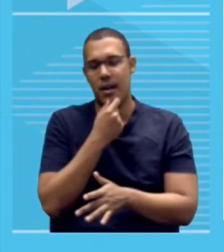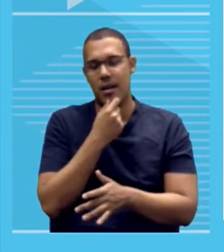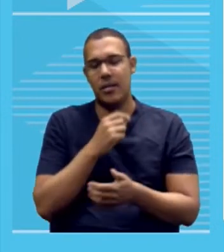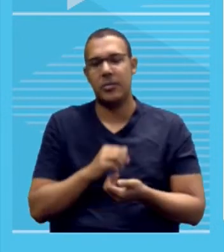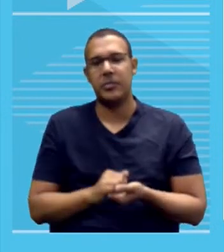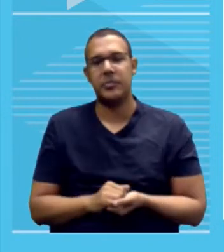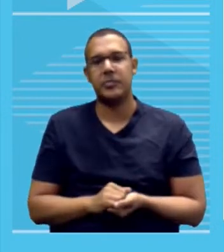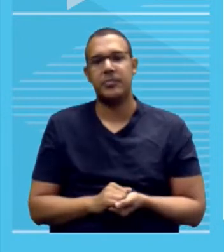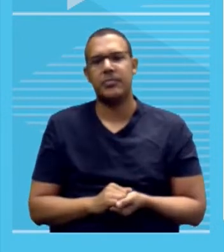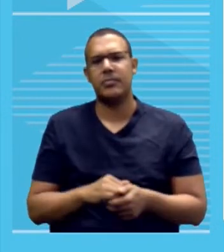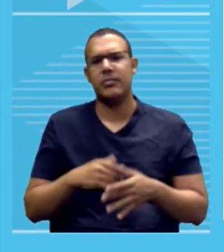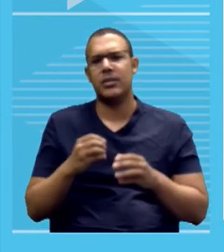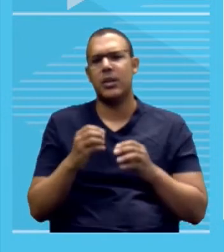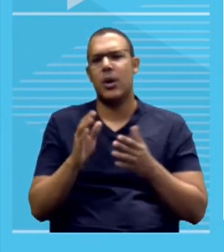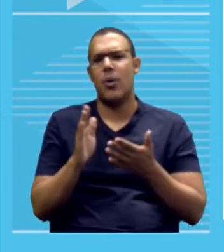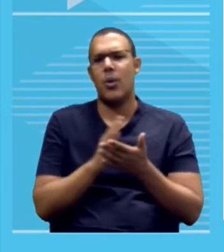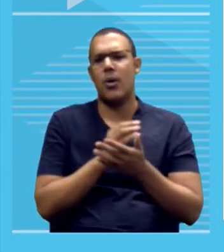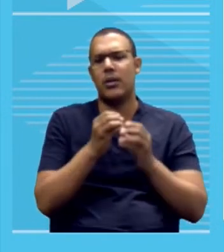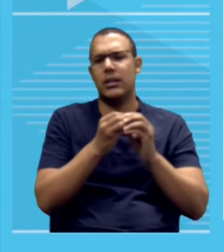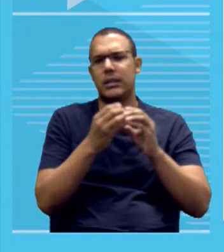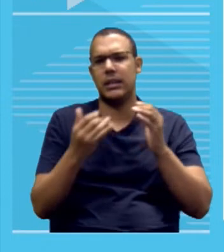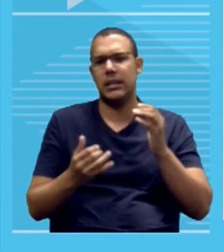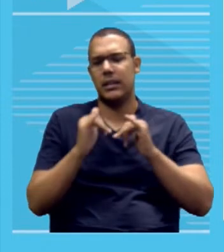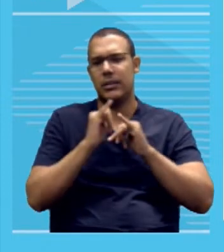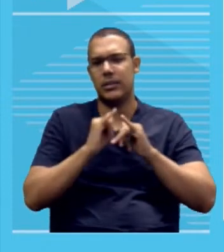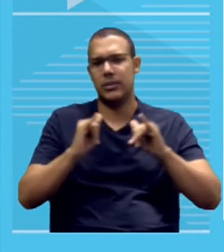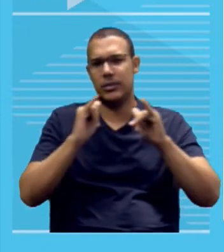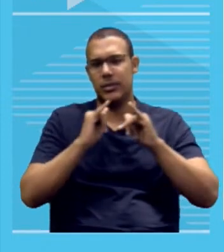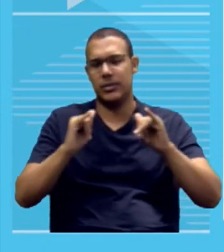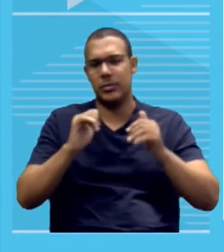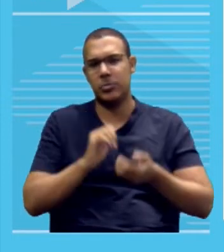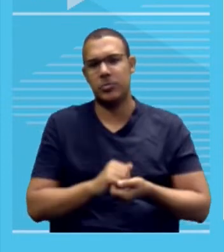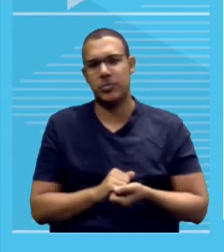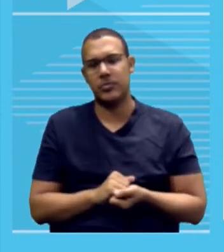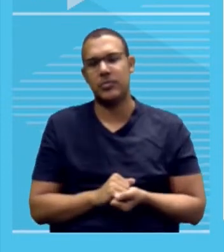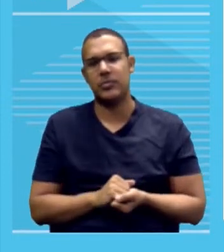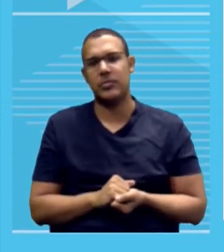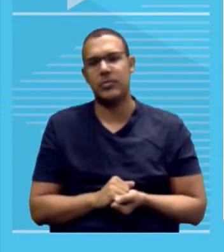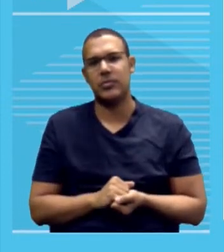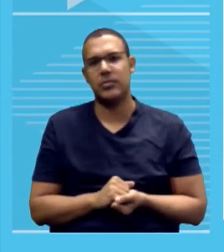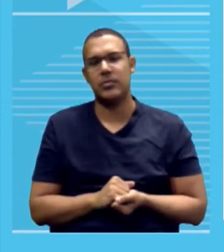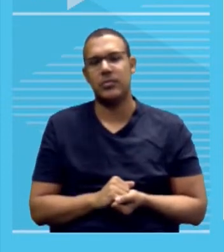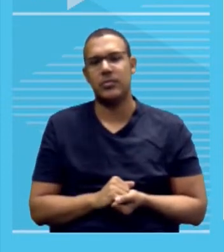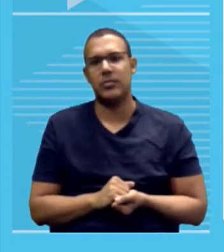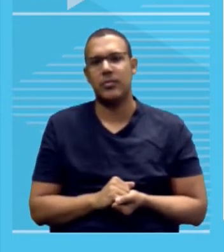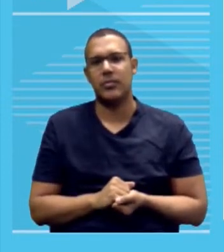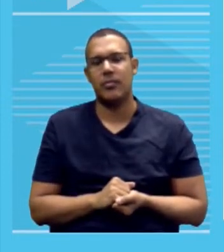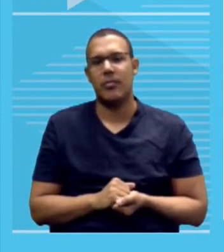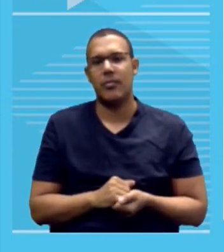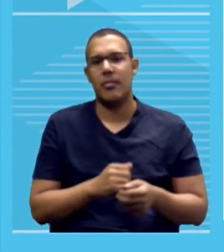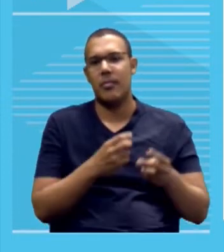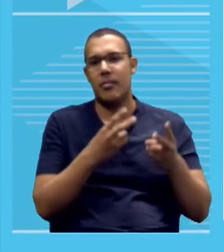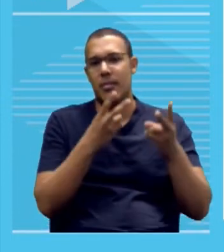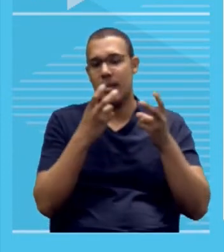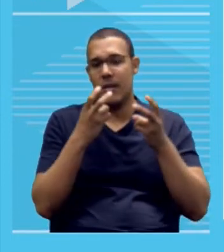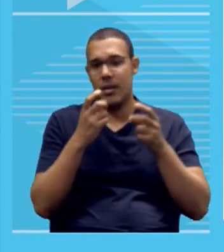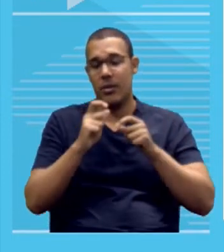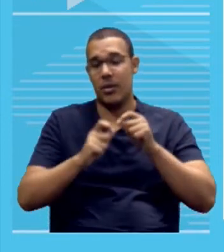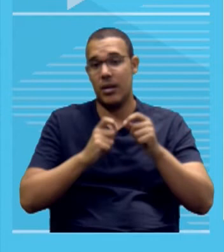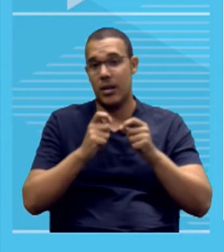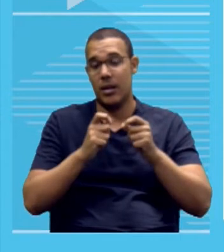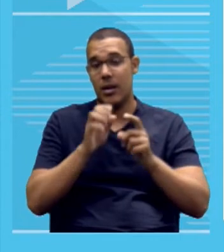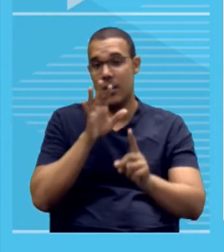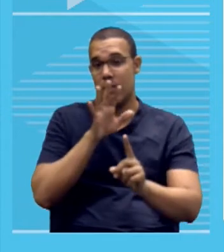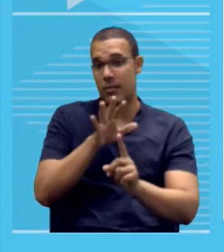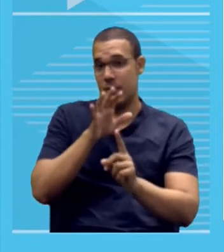quais são então algumas características do anúncio publicitário perceba que esse anúncio Ele quer te convencer a comprar essa